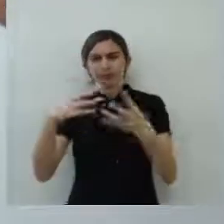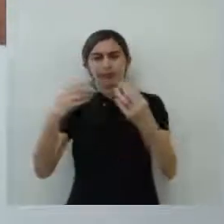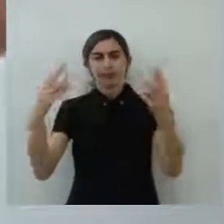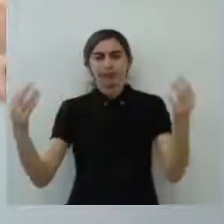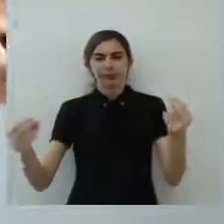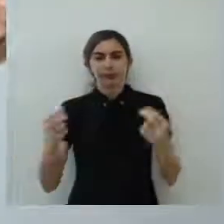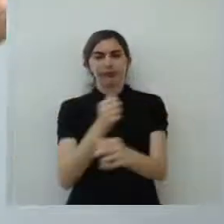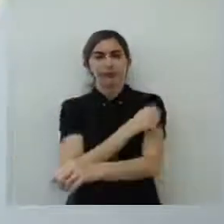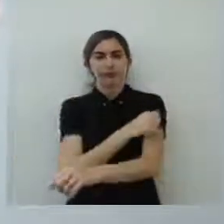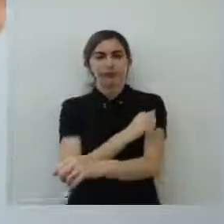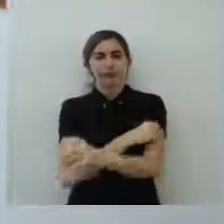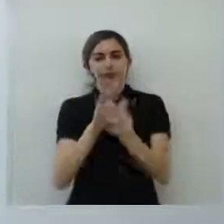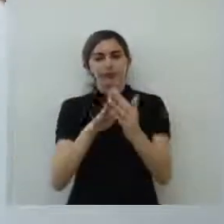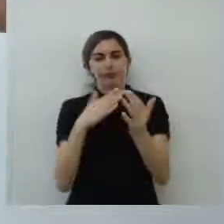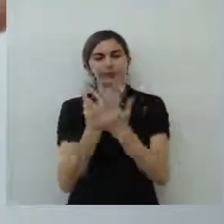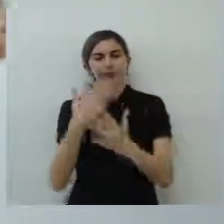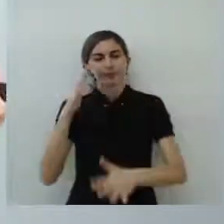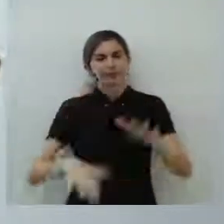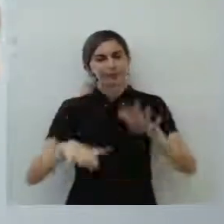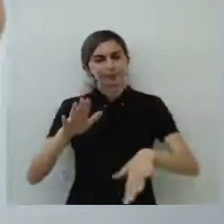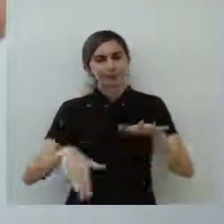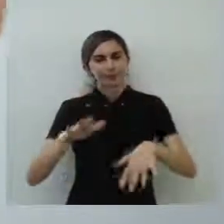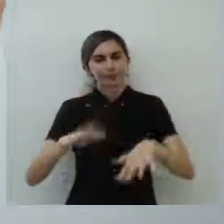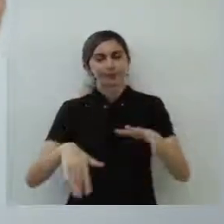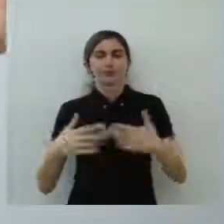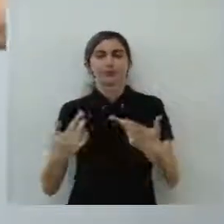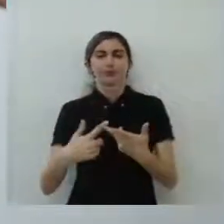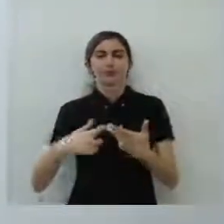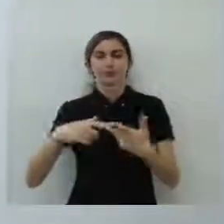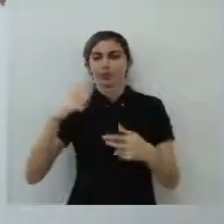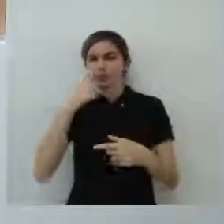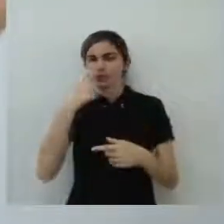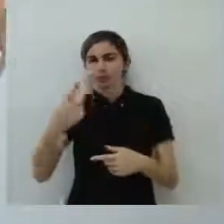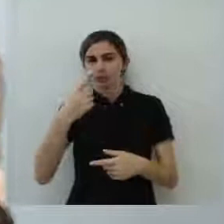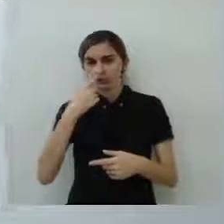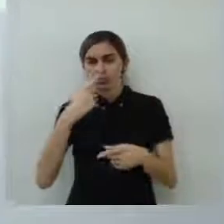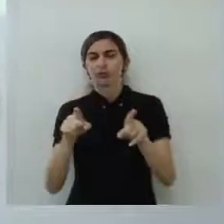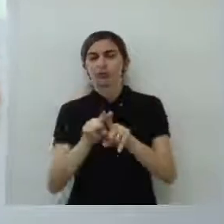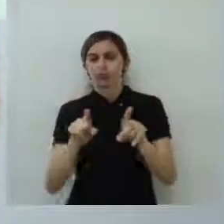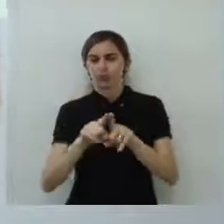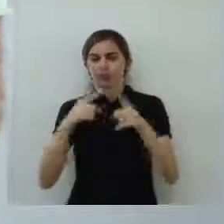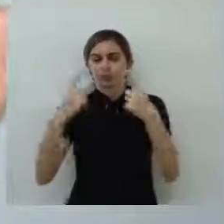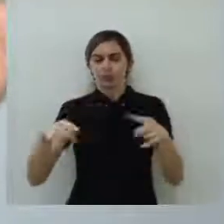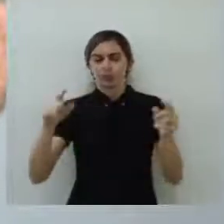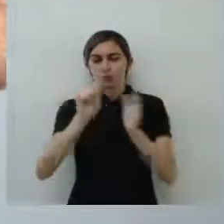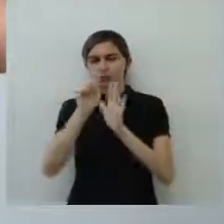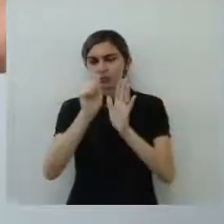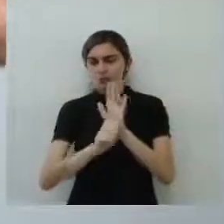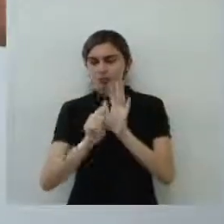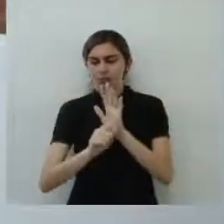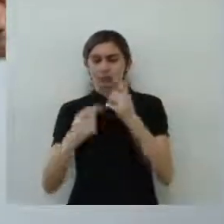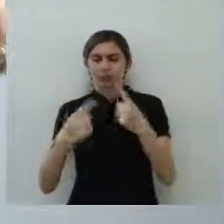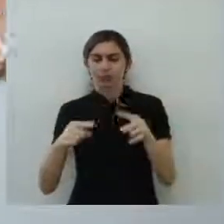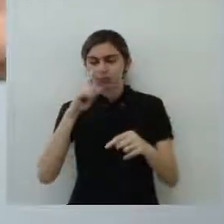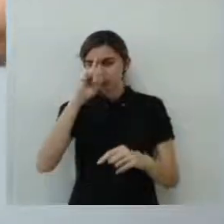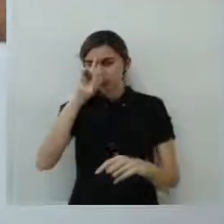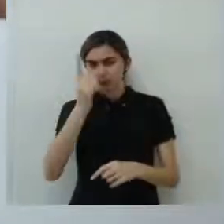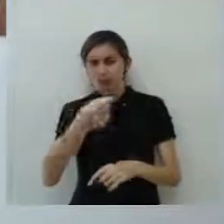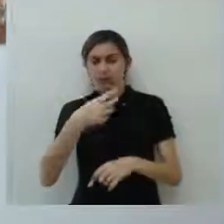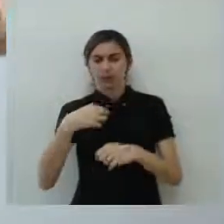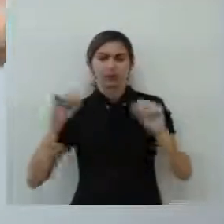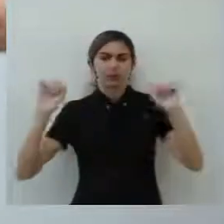de nossas escolas existem bandas marciais e Chacrinha também foi músico e a gente manda aí